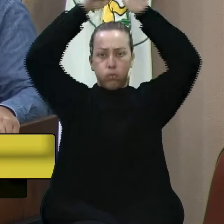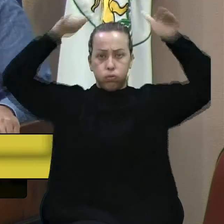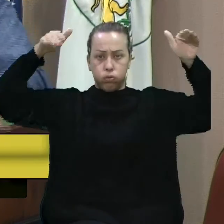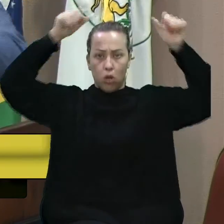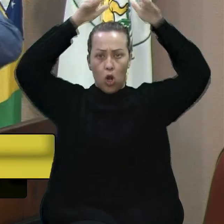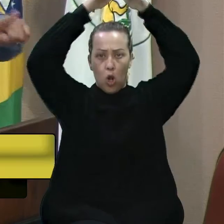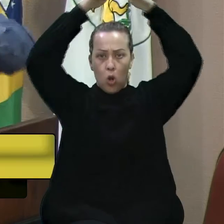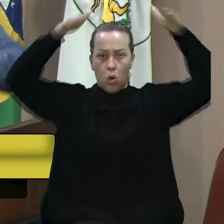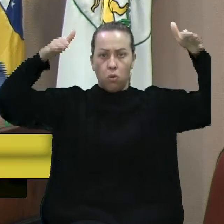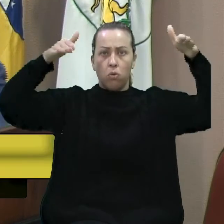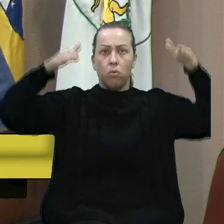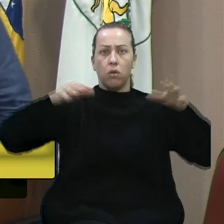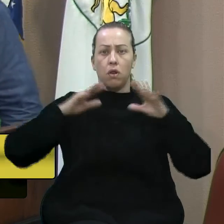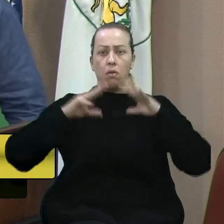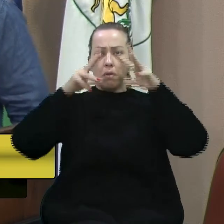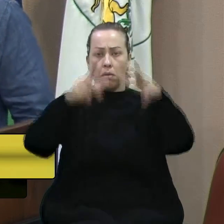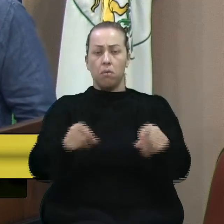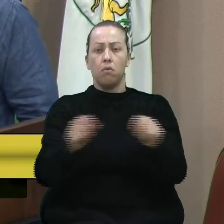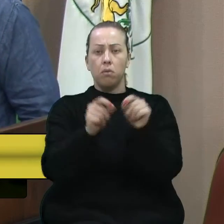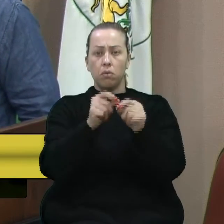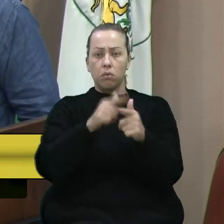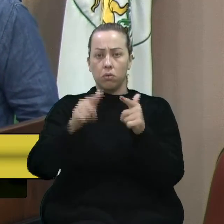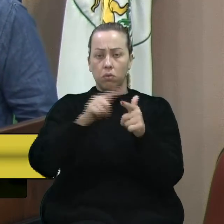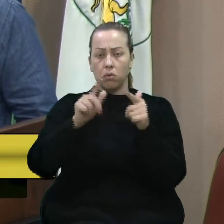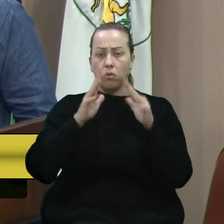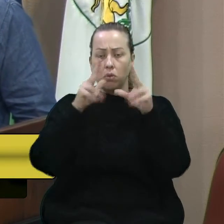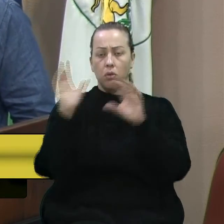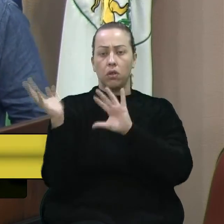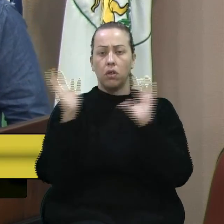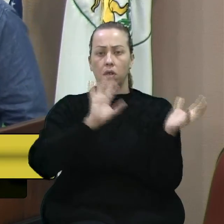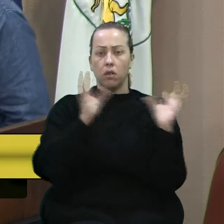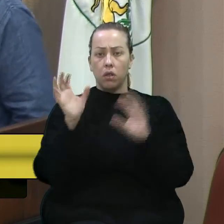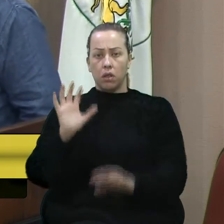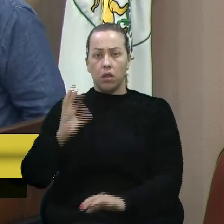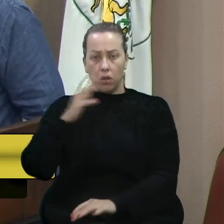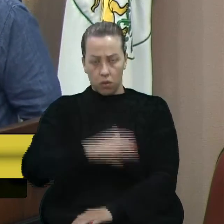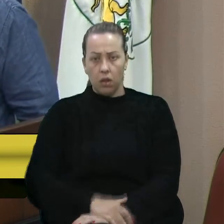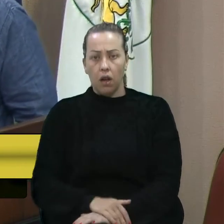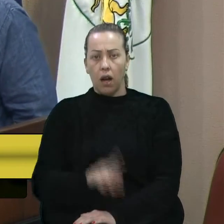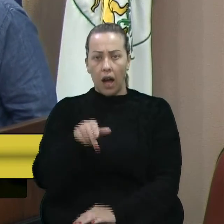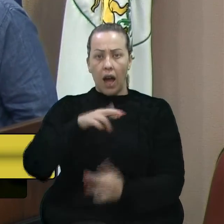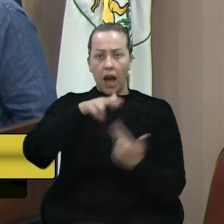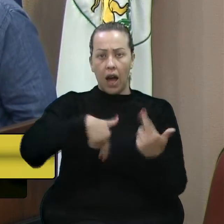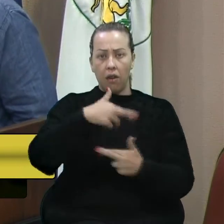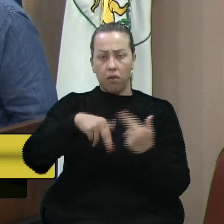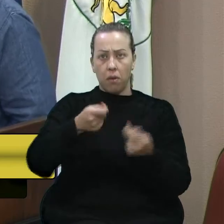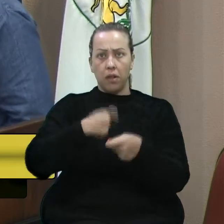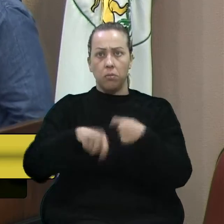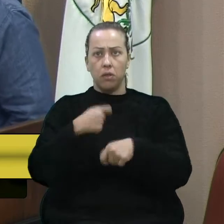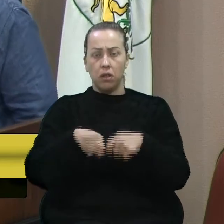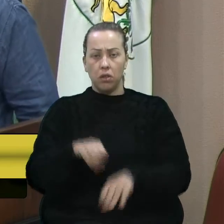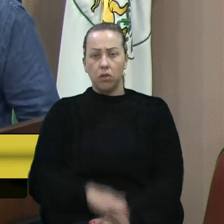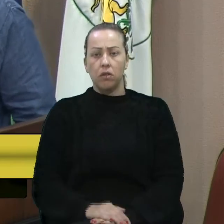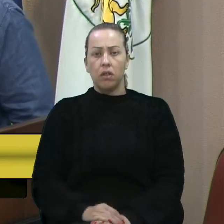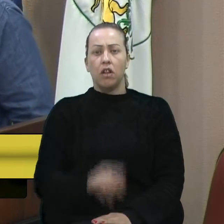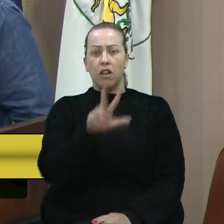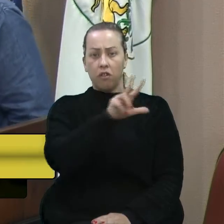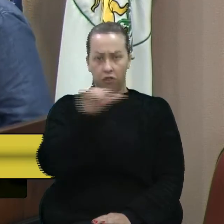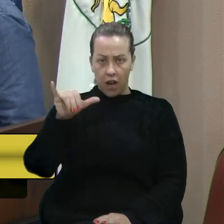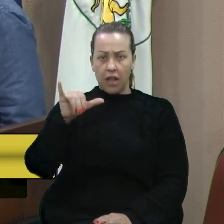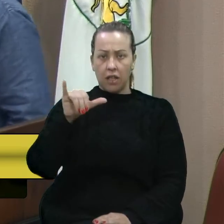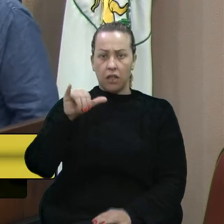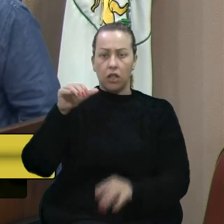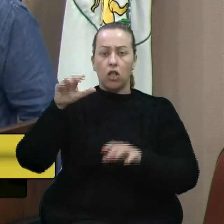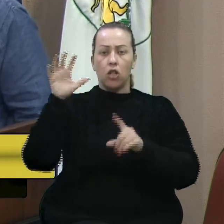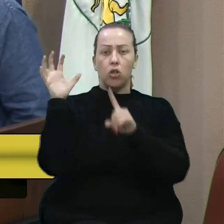lona, para dar conta dos problemas climáticos que aconteceram. A reforma administrativa vai bater nessas